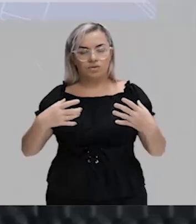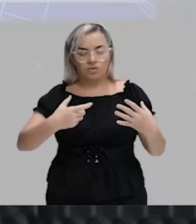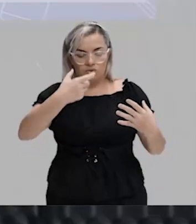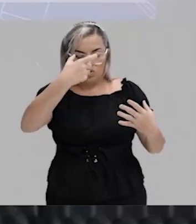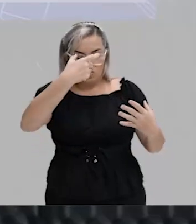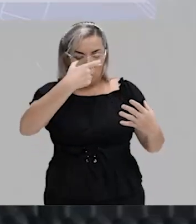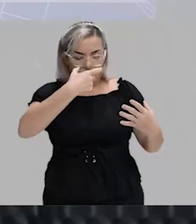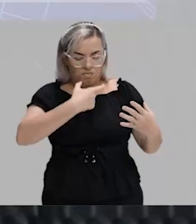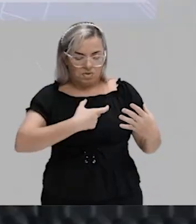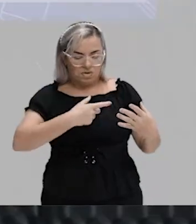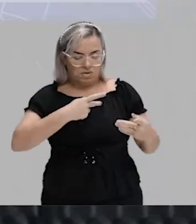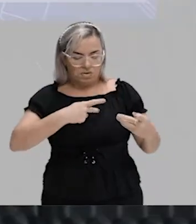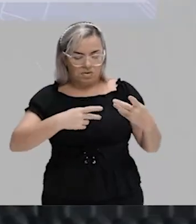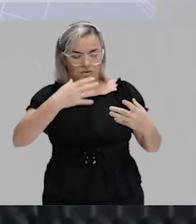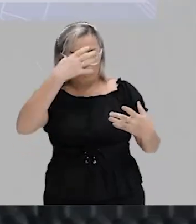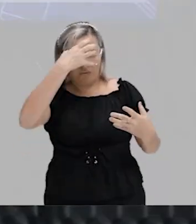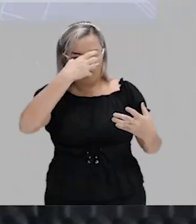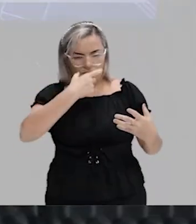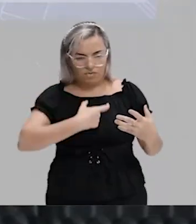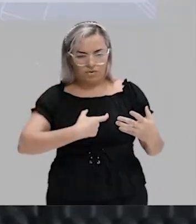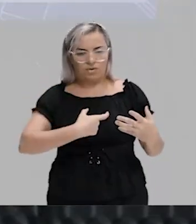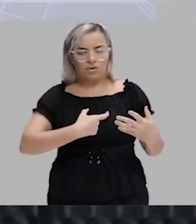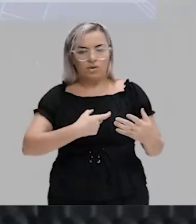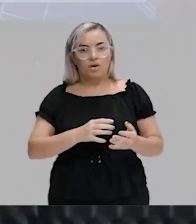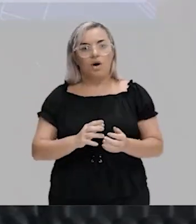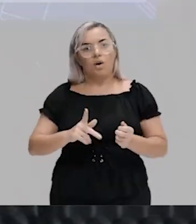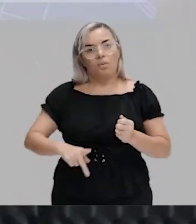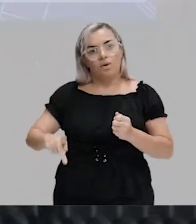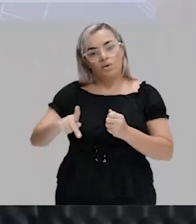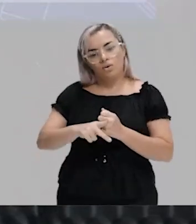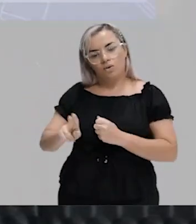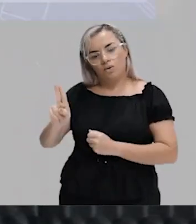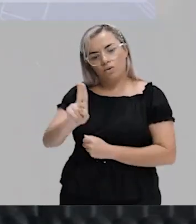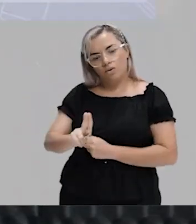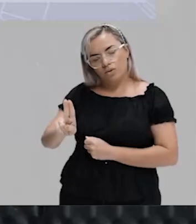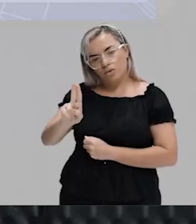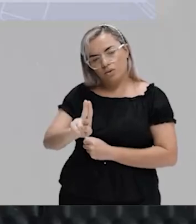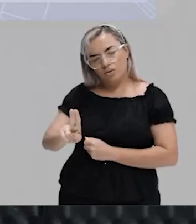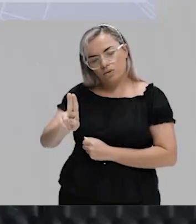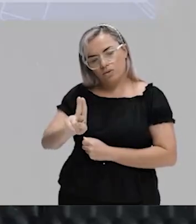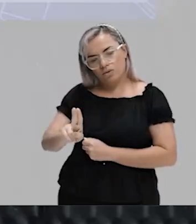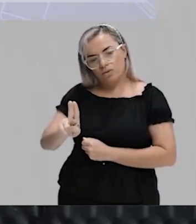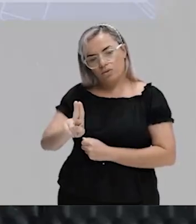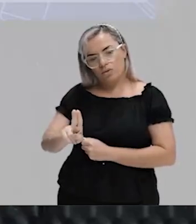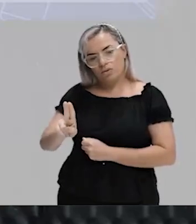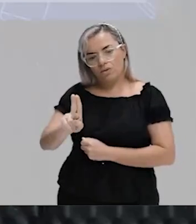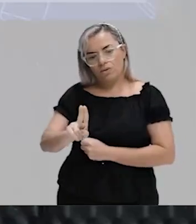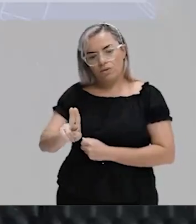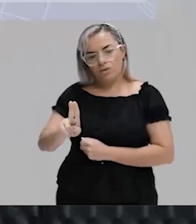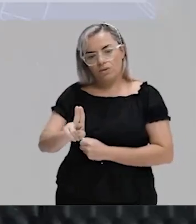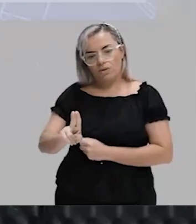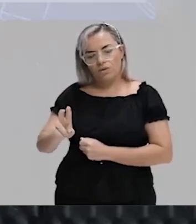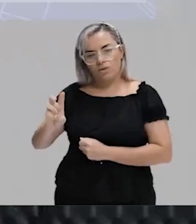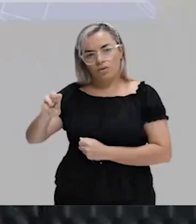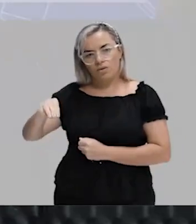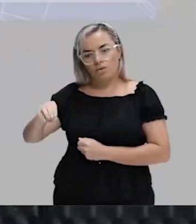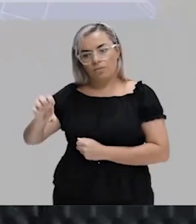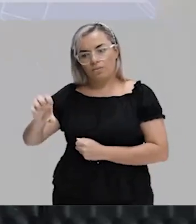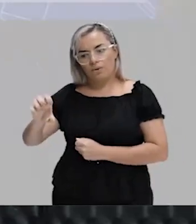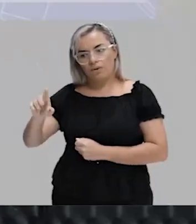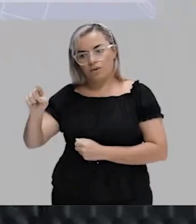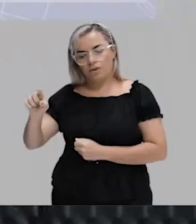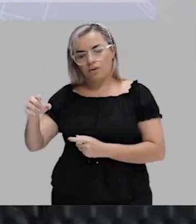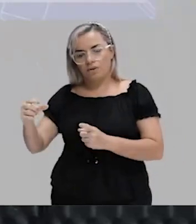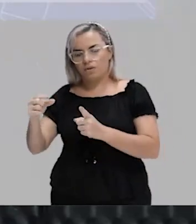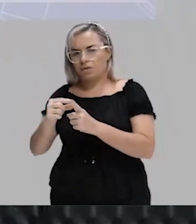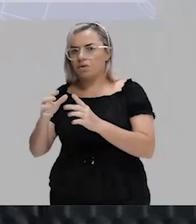mesma. Mas olha o pronome que ela utiliza. Ó. Quando voltei a si, não sabia onde me encontrava. Está fazendo uma